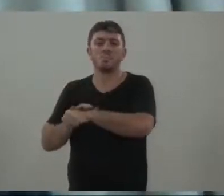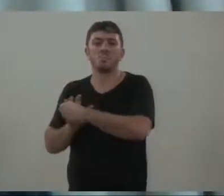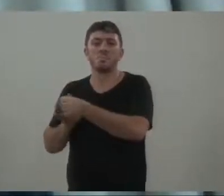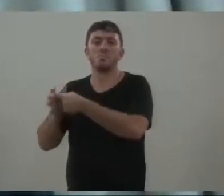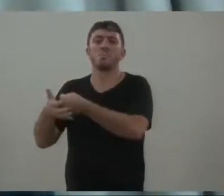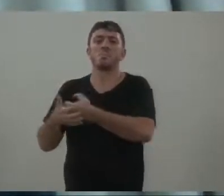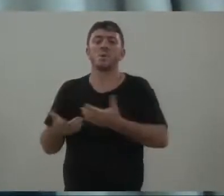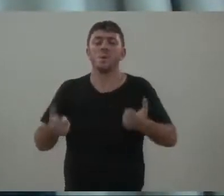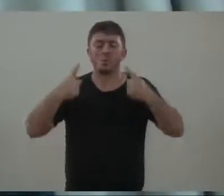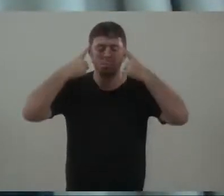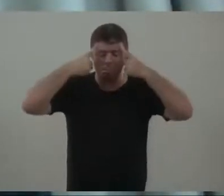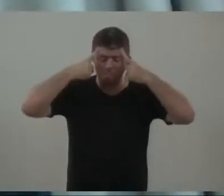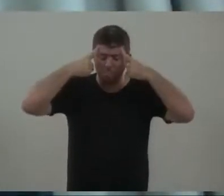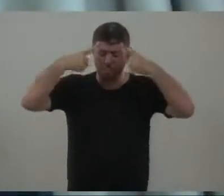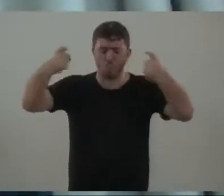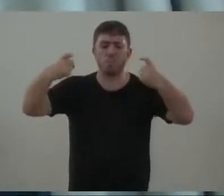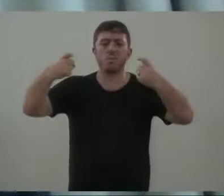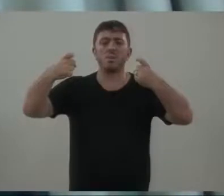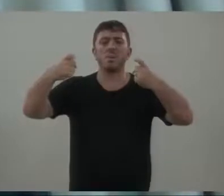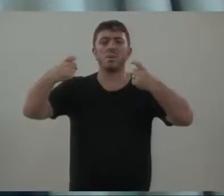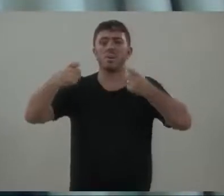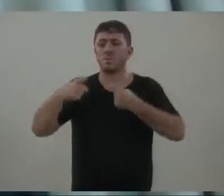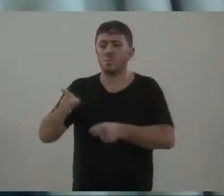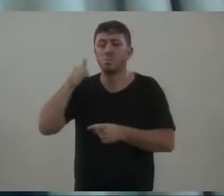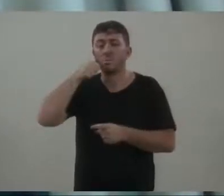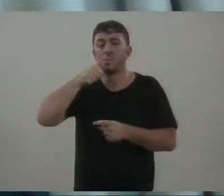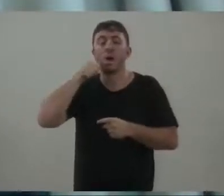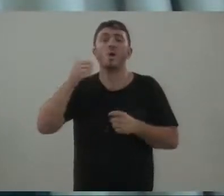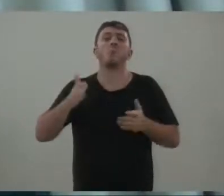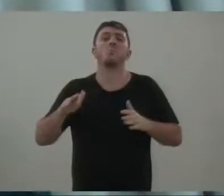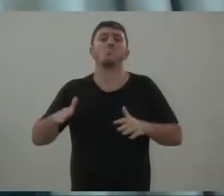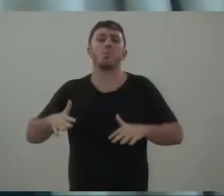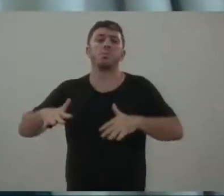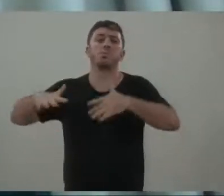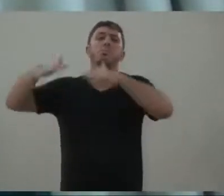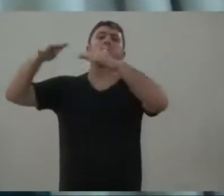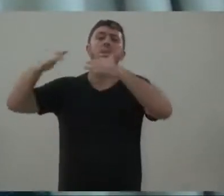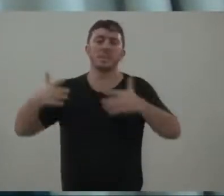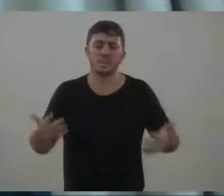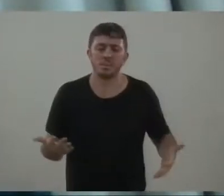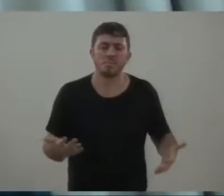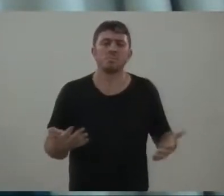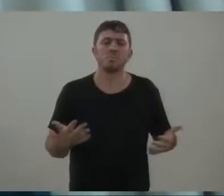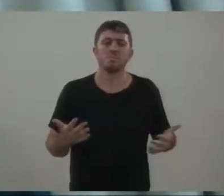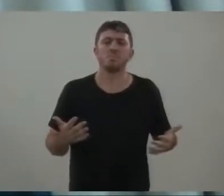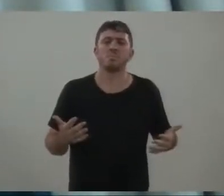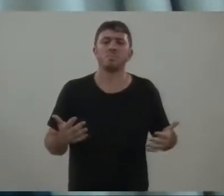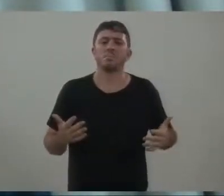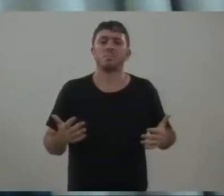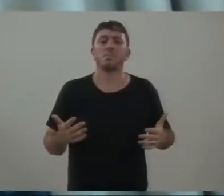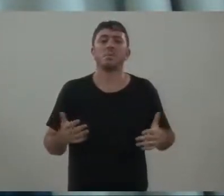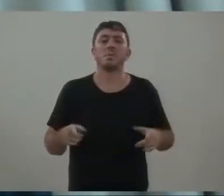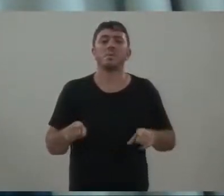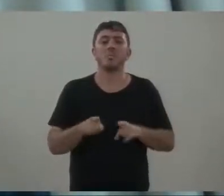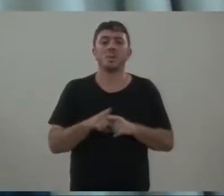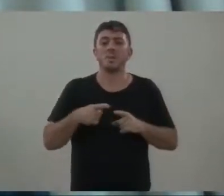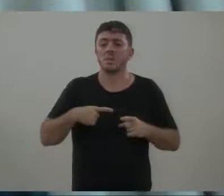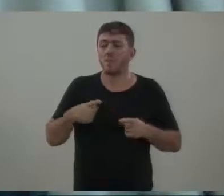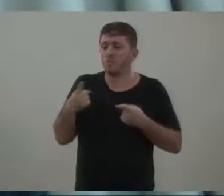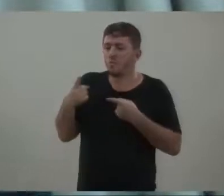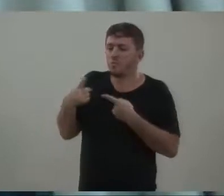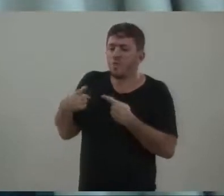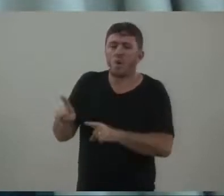a violência contra a mulher tem crescido muito, muito, muito. Não só a violência, mas como o feminicídio tem crescido